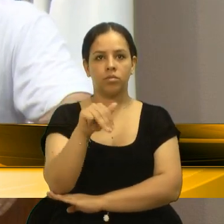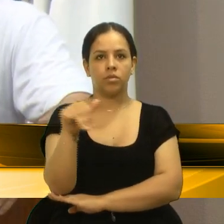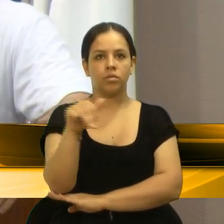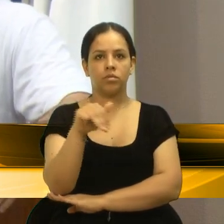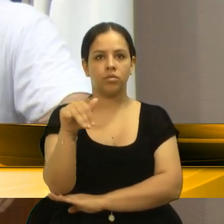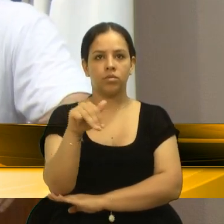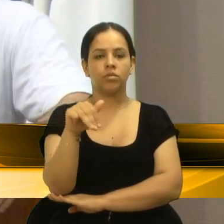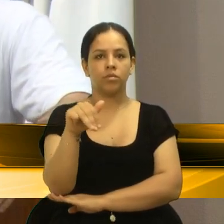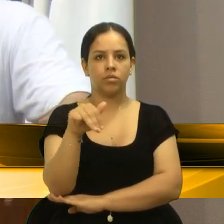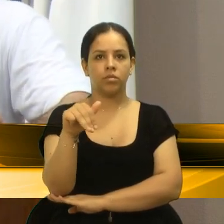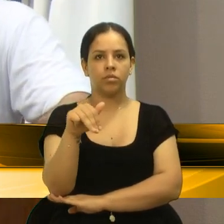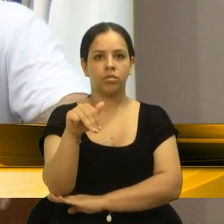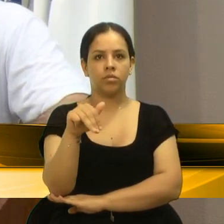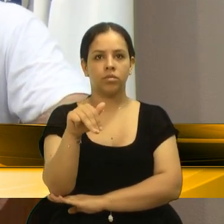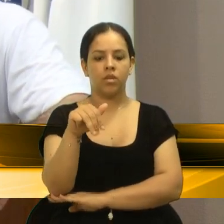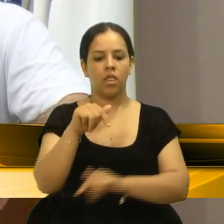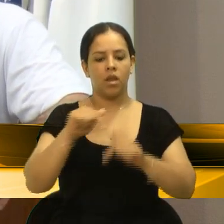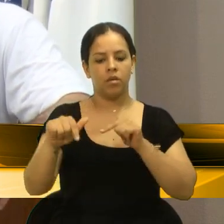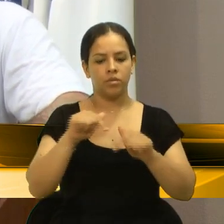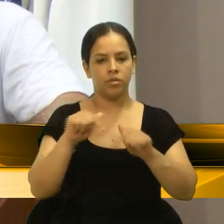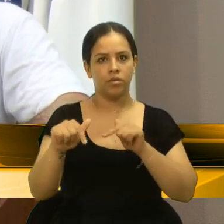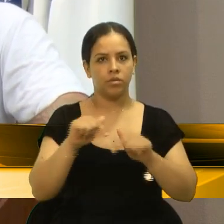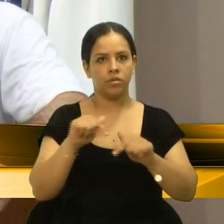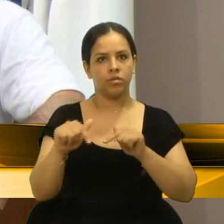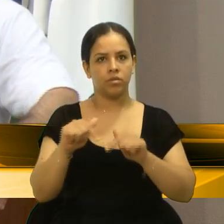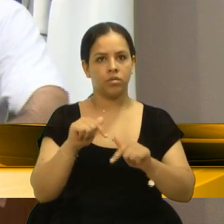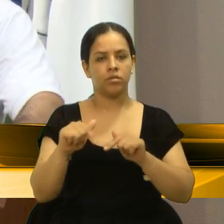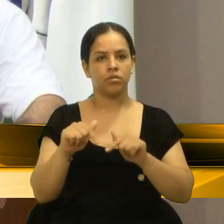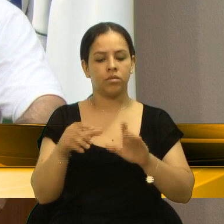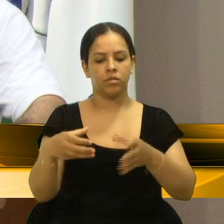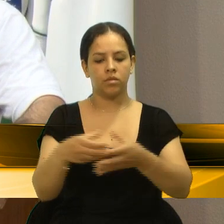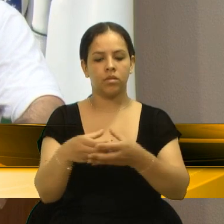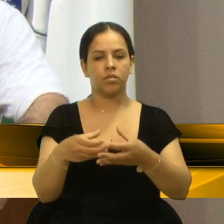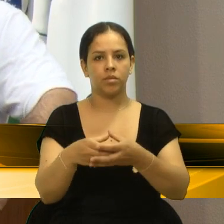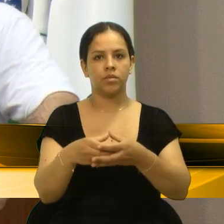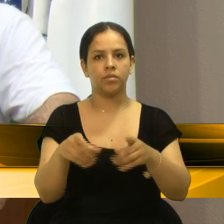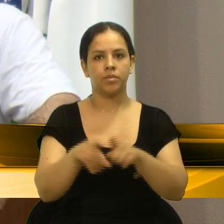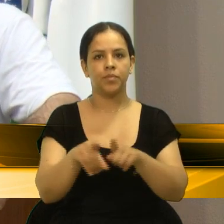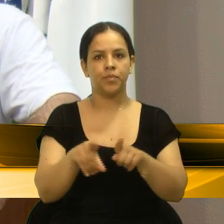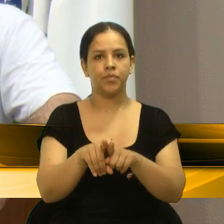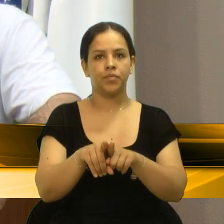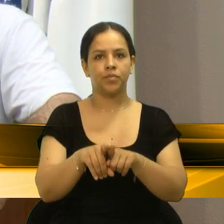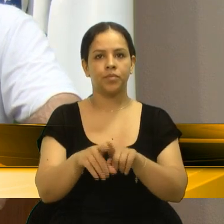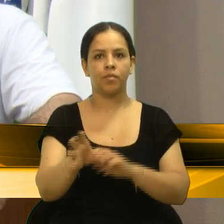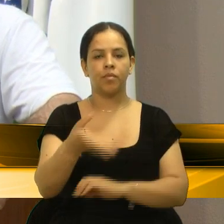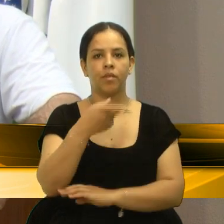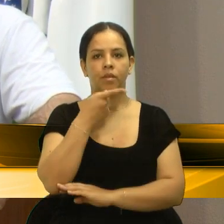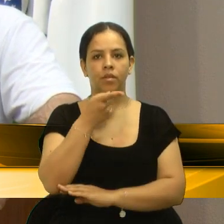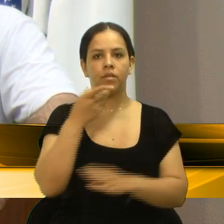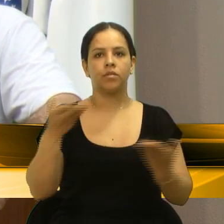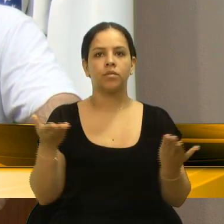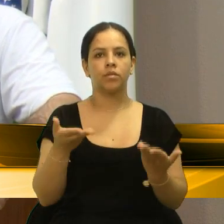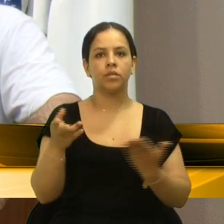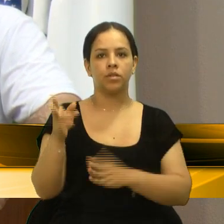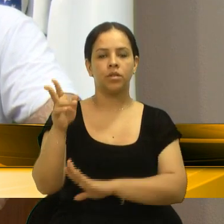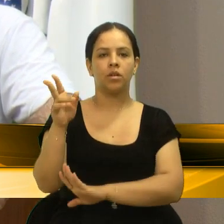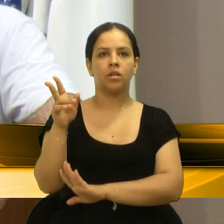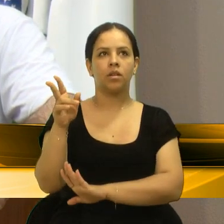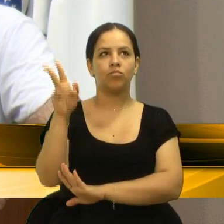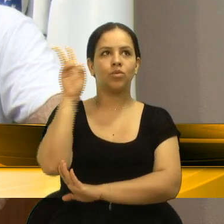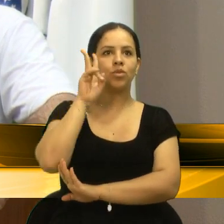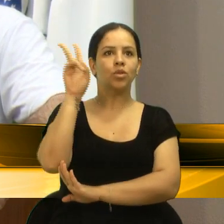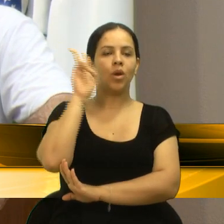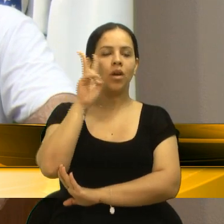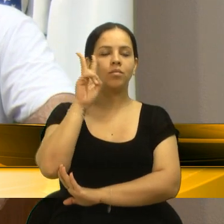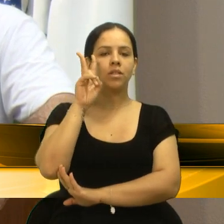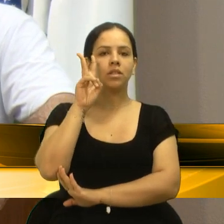está trabalhando na nossa equipe. Eu quero me dirigir nesse momento histórico na cidade de Caxias do